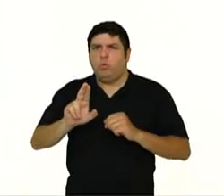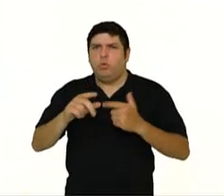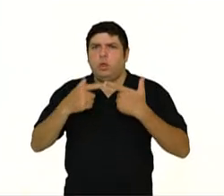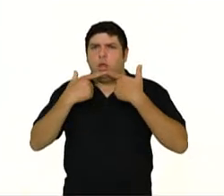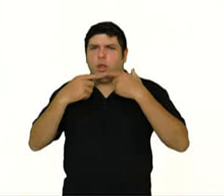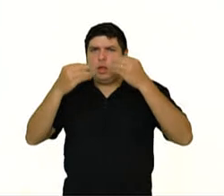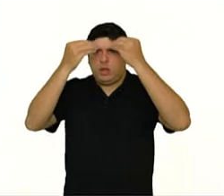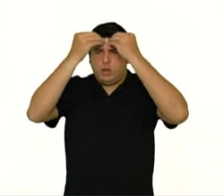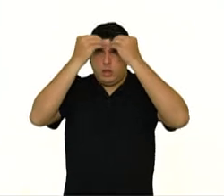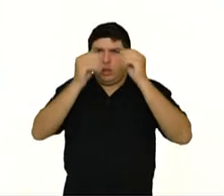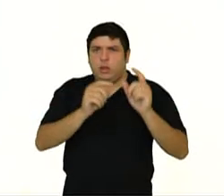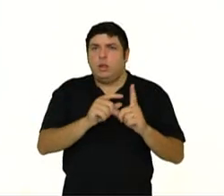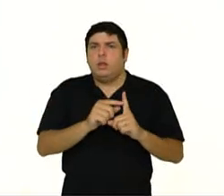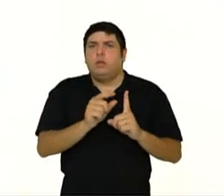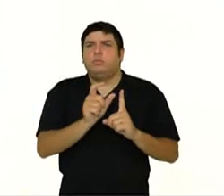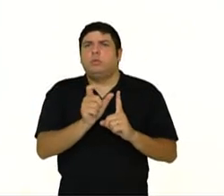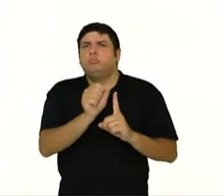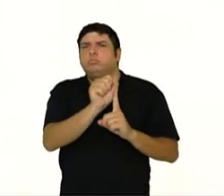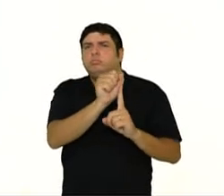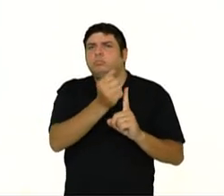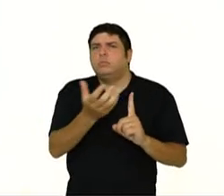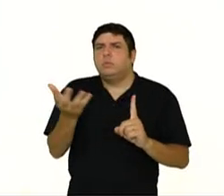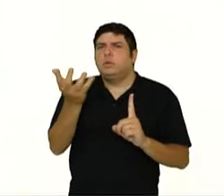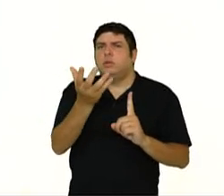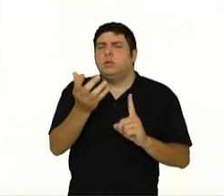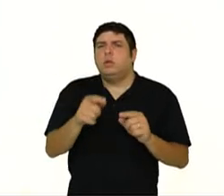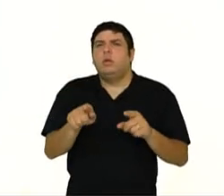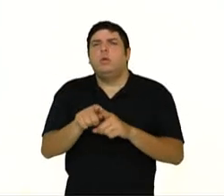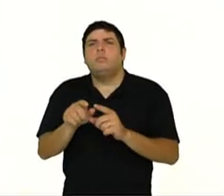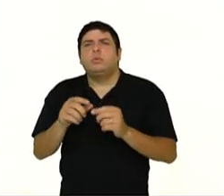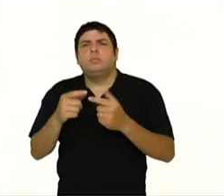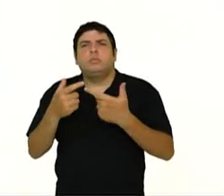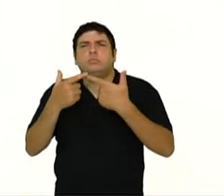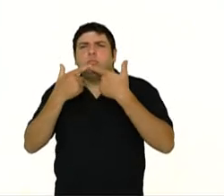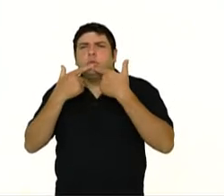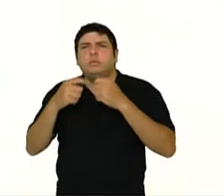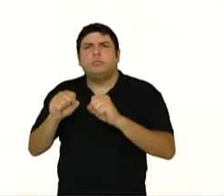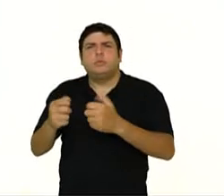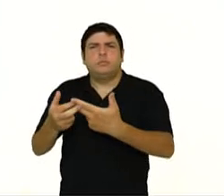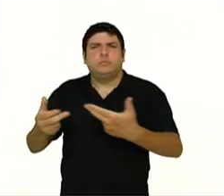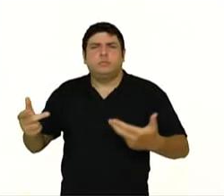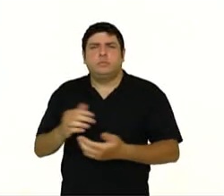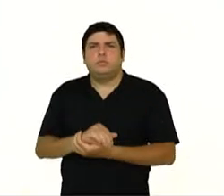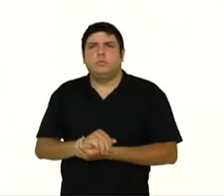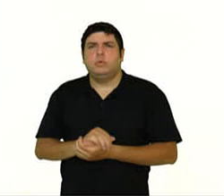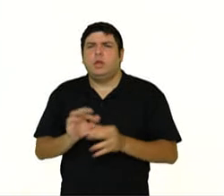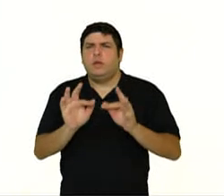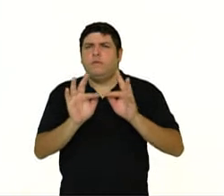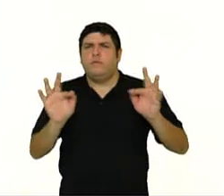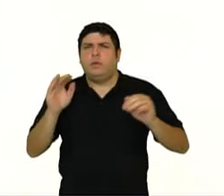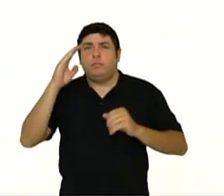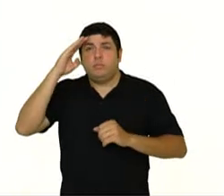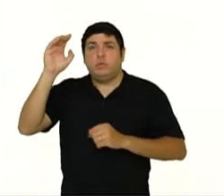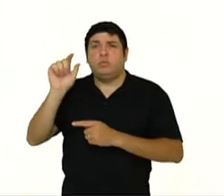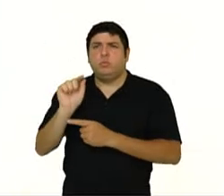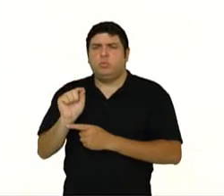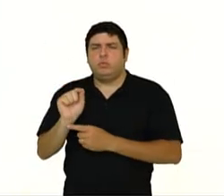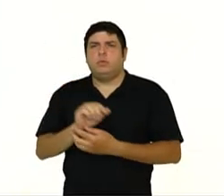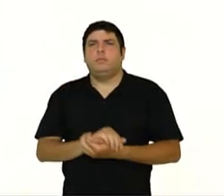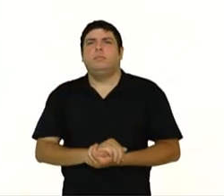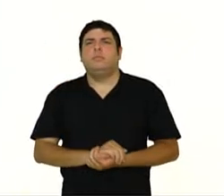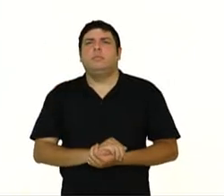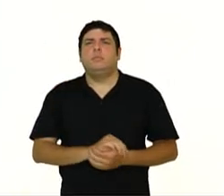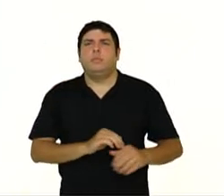verbal com os recursos linguísticos. A frase principal, ela recorre a quê? Letra A.